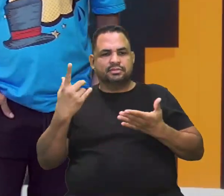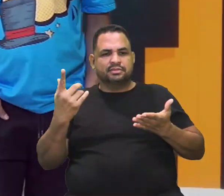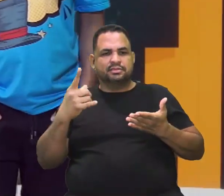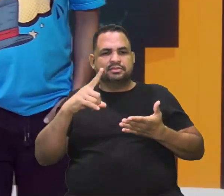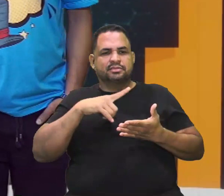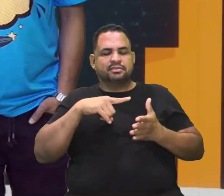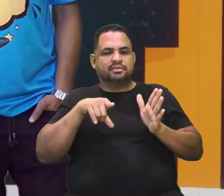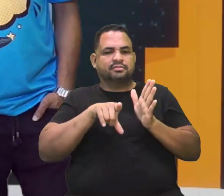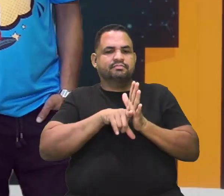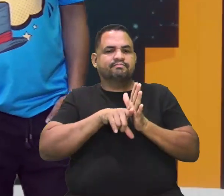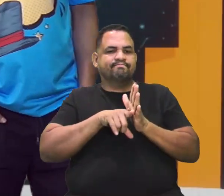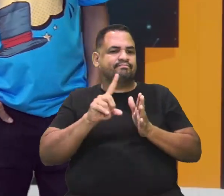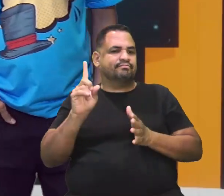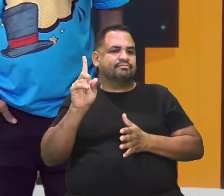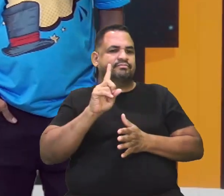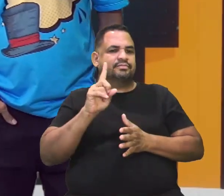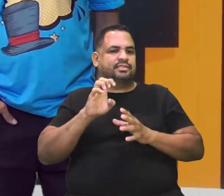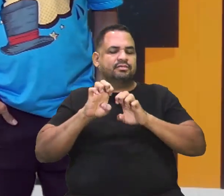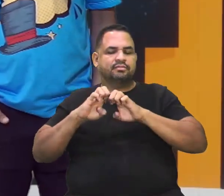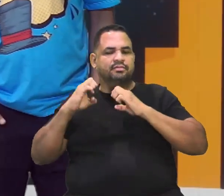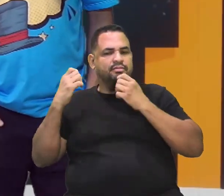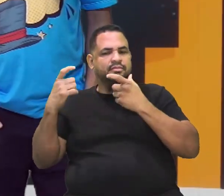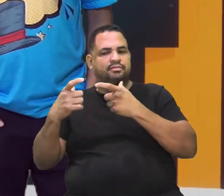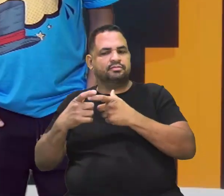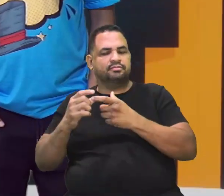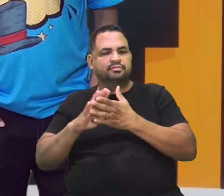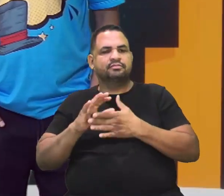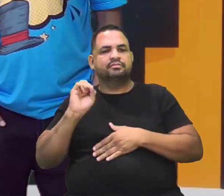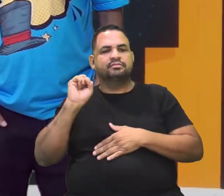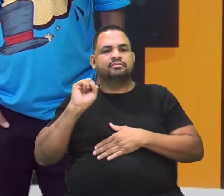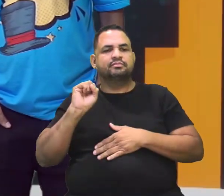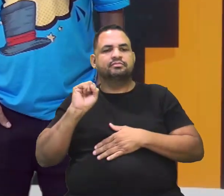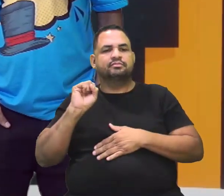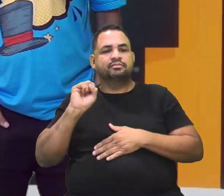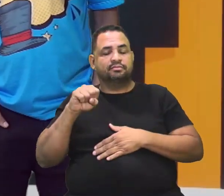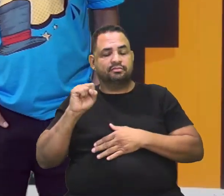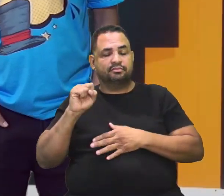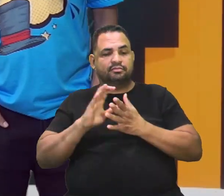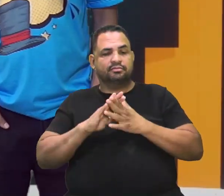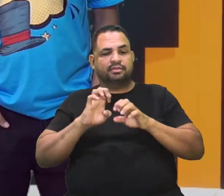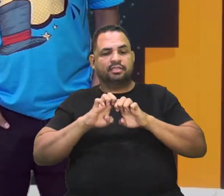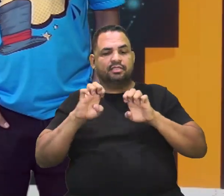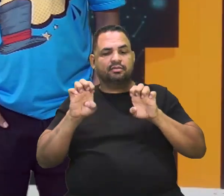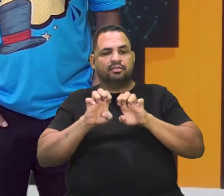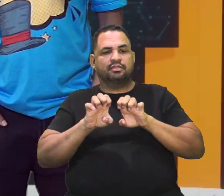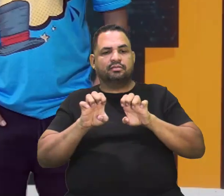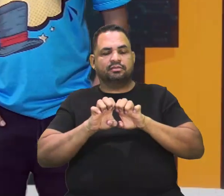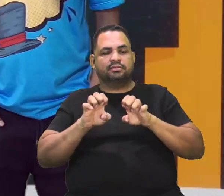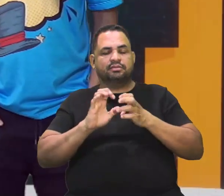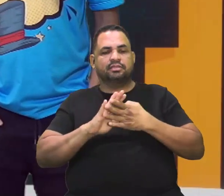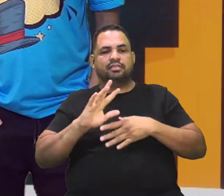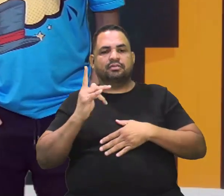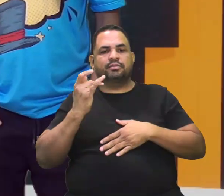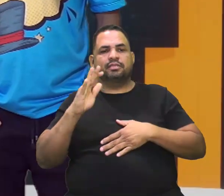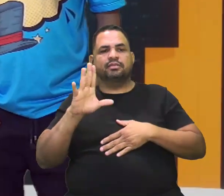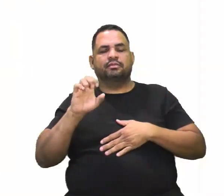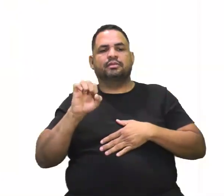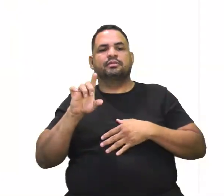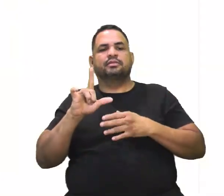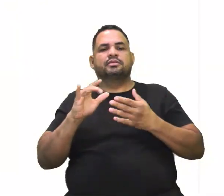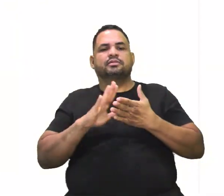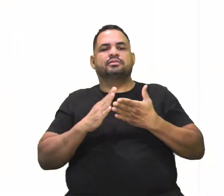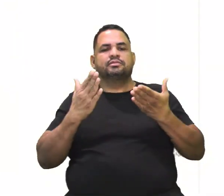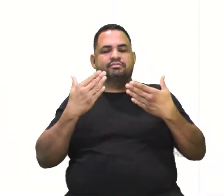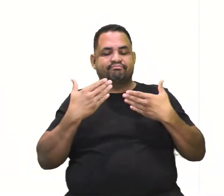situação que tem um menos aí, não é a equação da elipse, e sim a equação da hipérbole, tá? Beleza, beleza? Então a